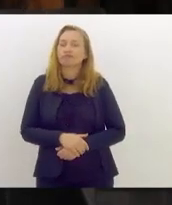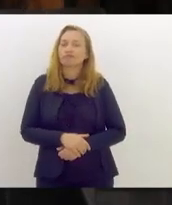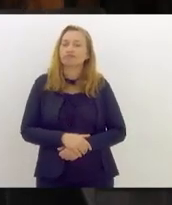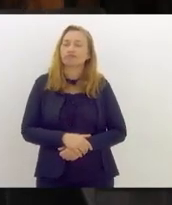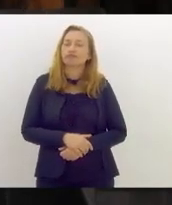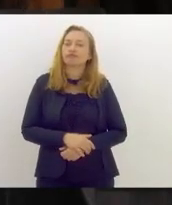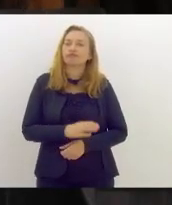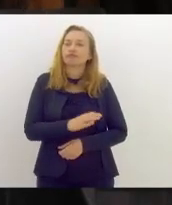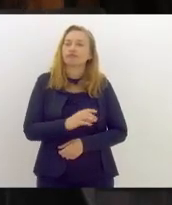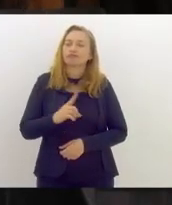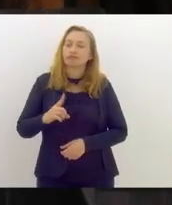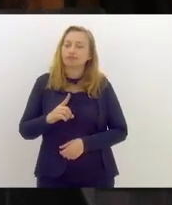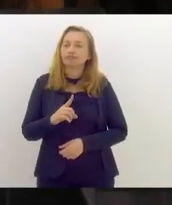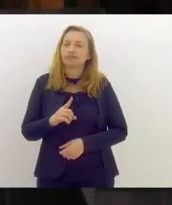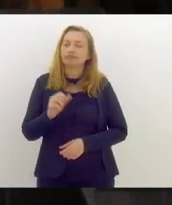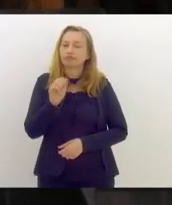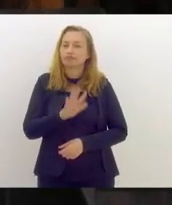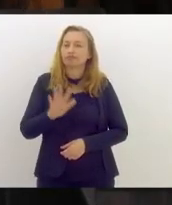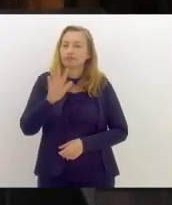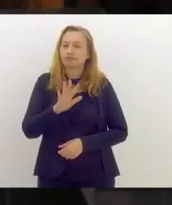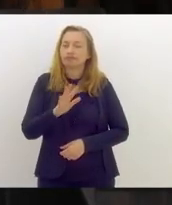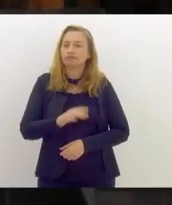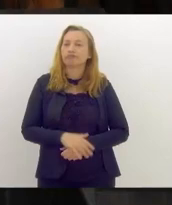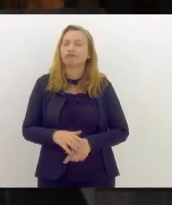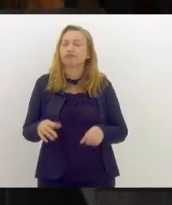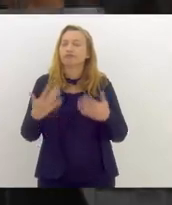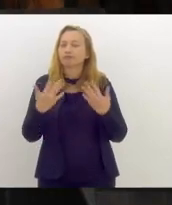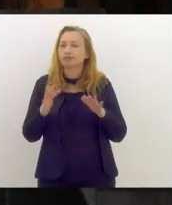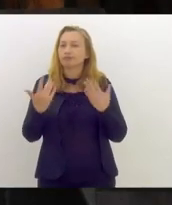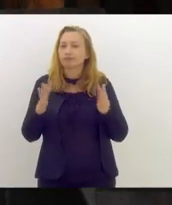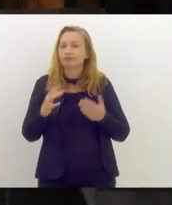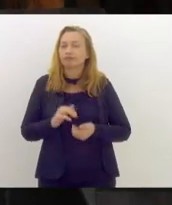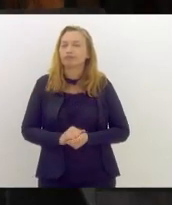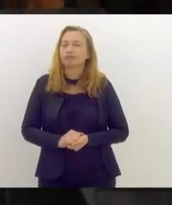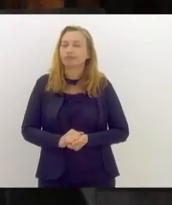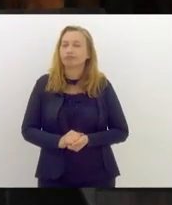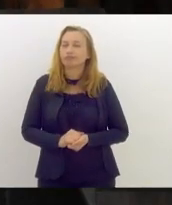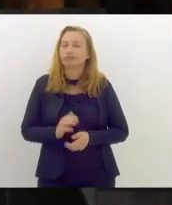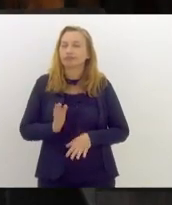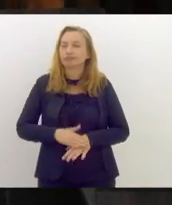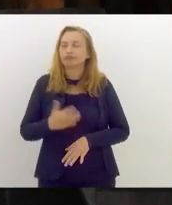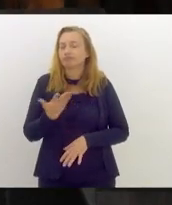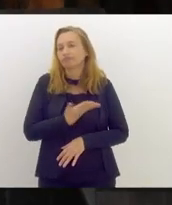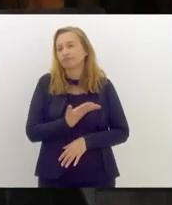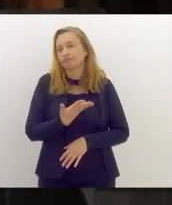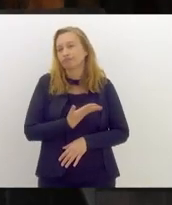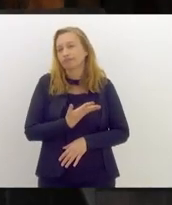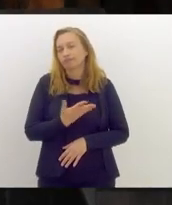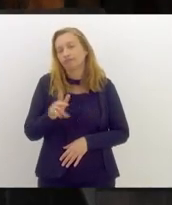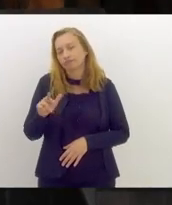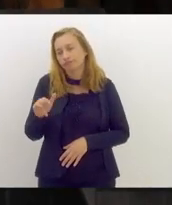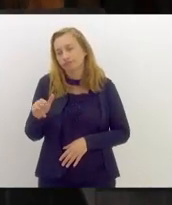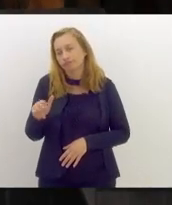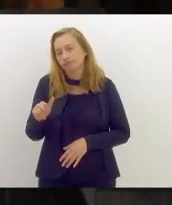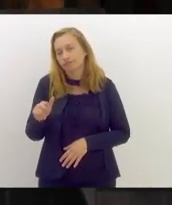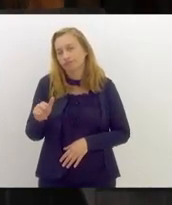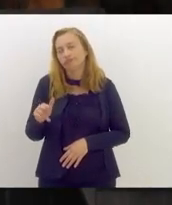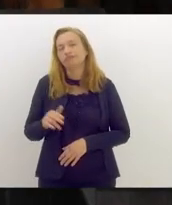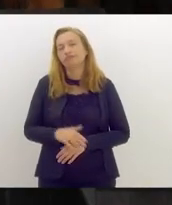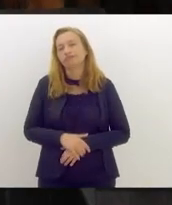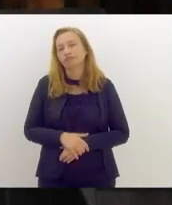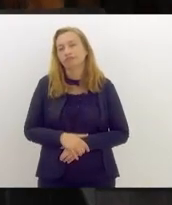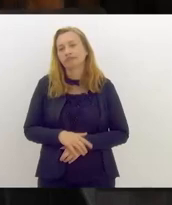da Ordem dos Advogados cumprimentar aqui um muito mais do que um amigo um irmão de vida meu irmão